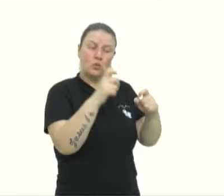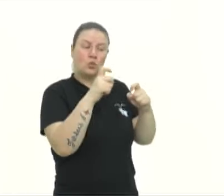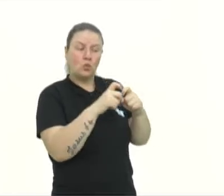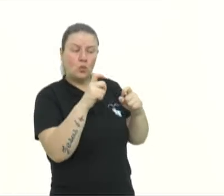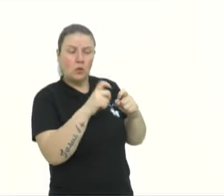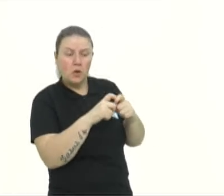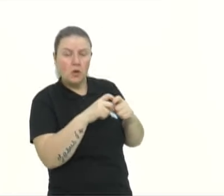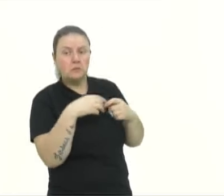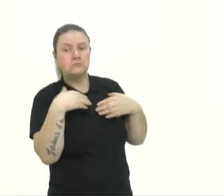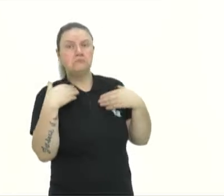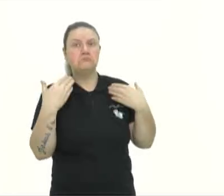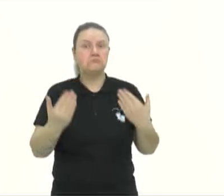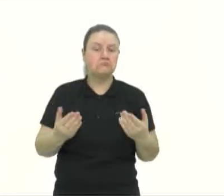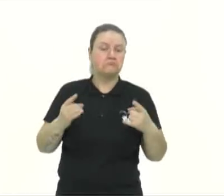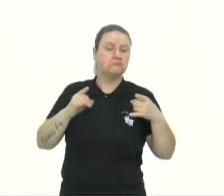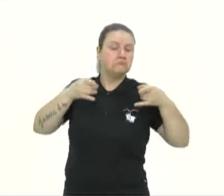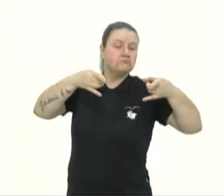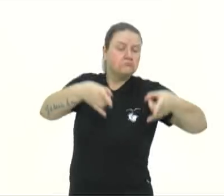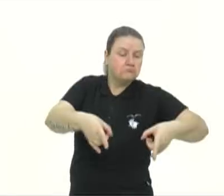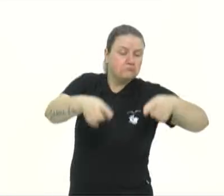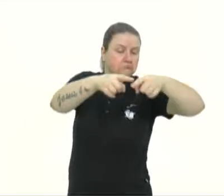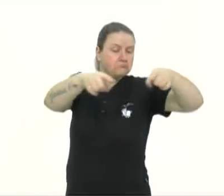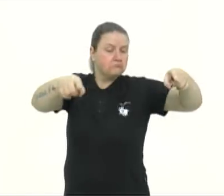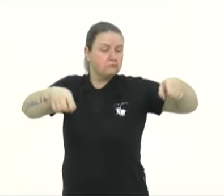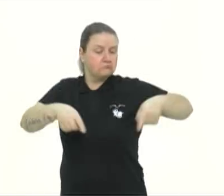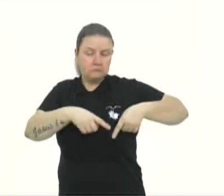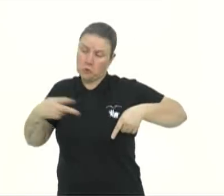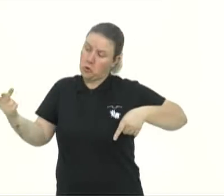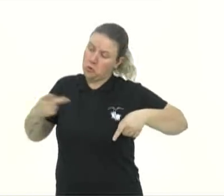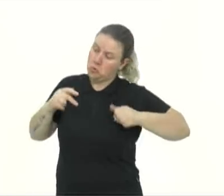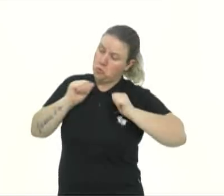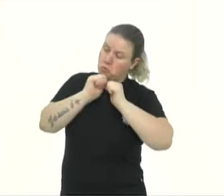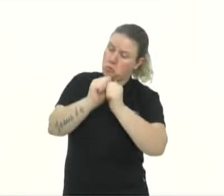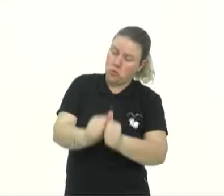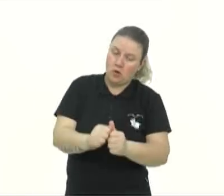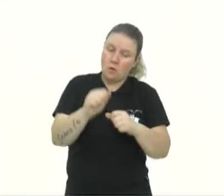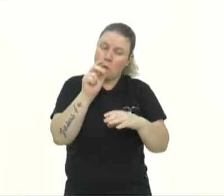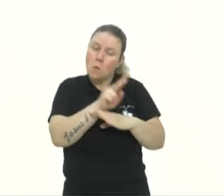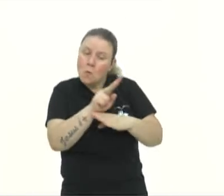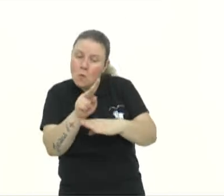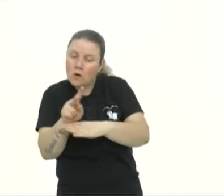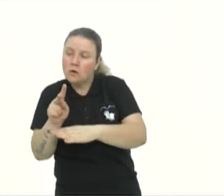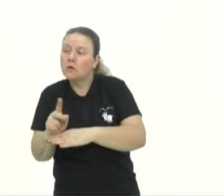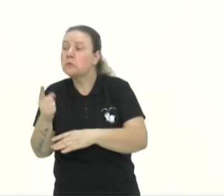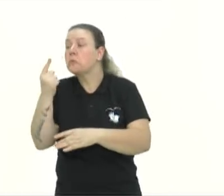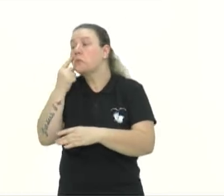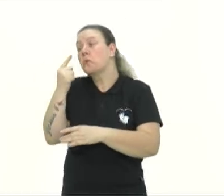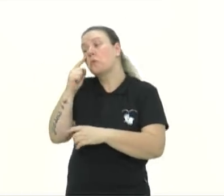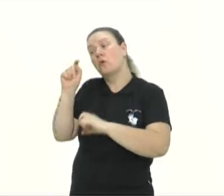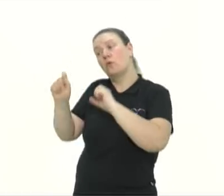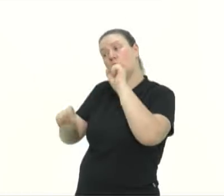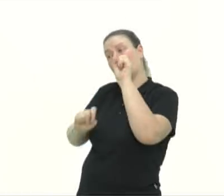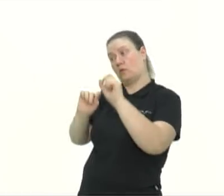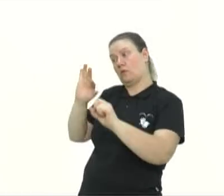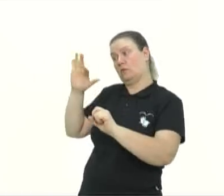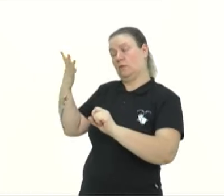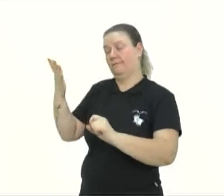consulta, tal, se interna no mesmo quarto. Daí fazemos o tratamento e vemos o que